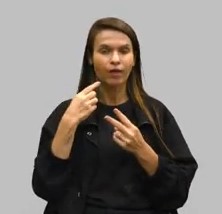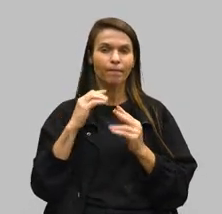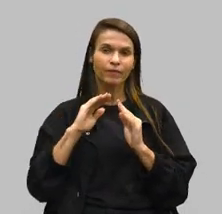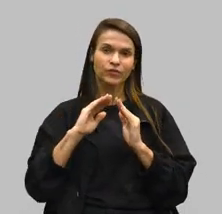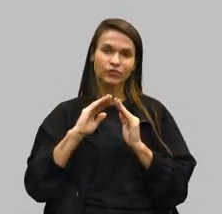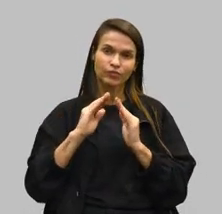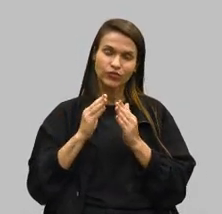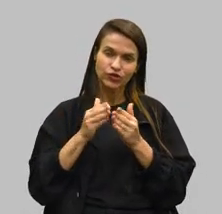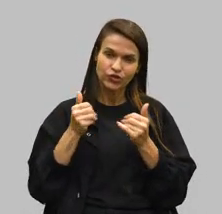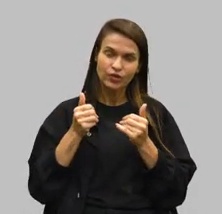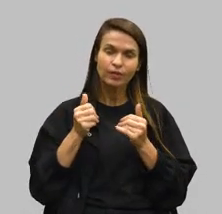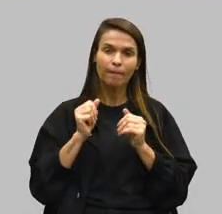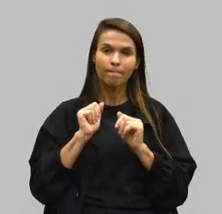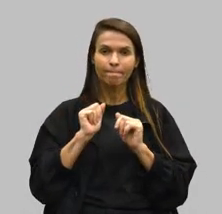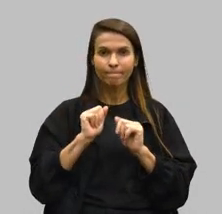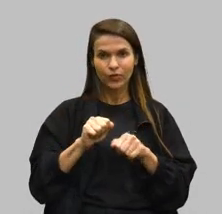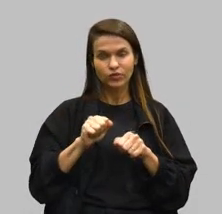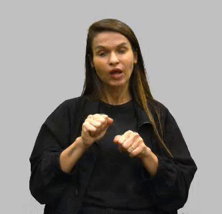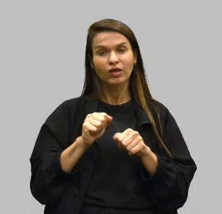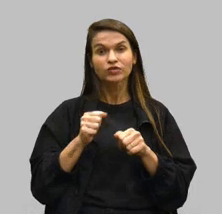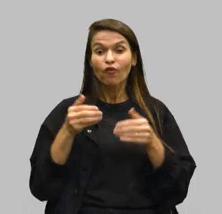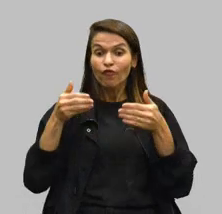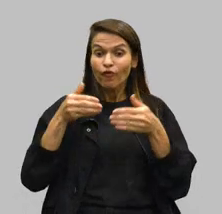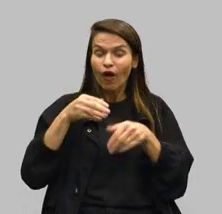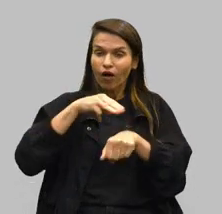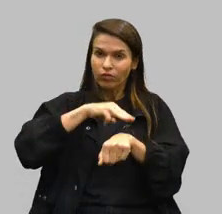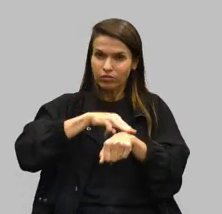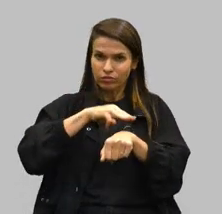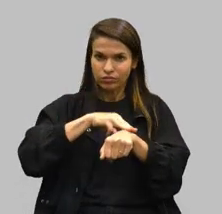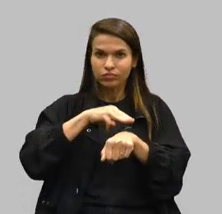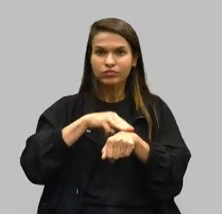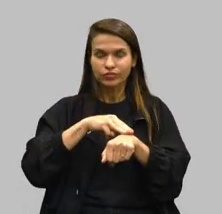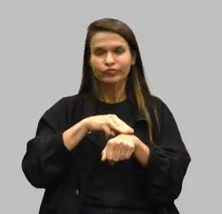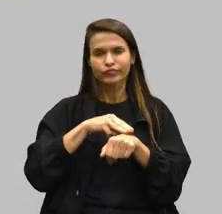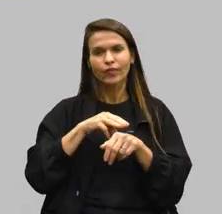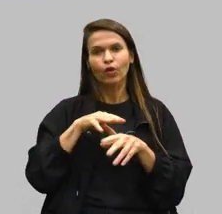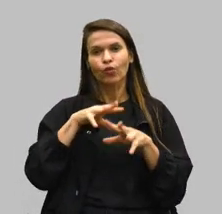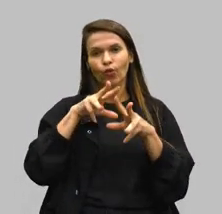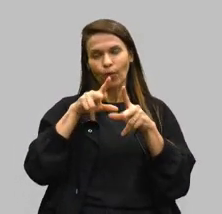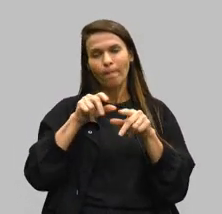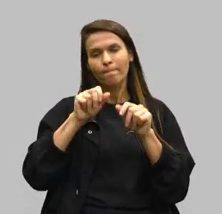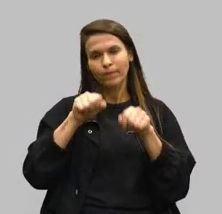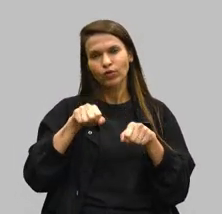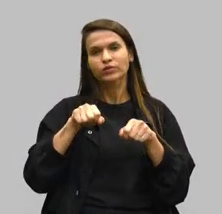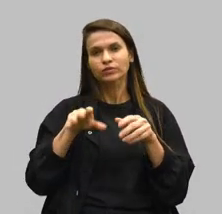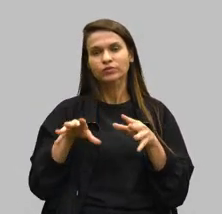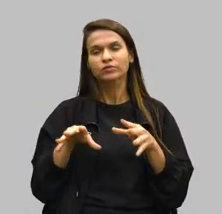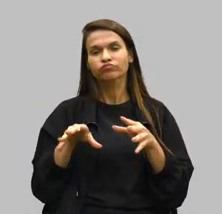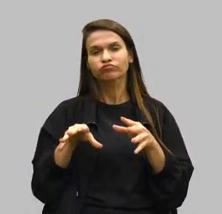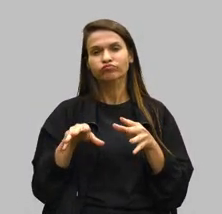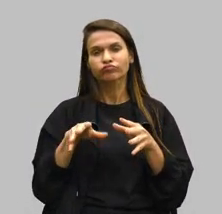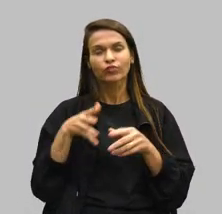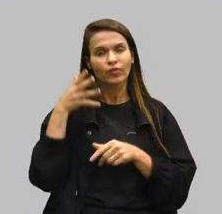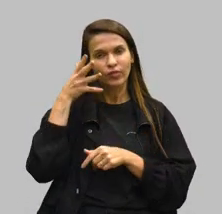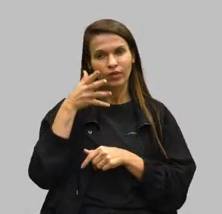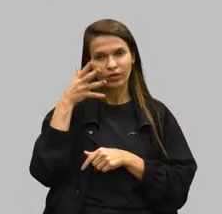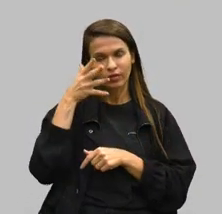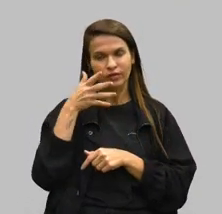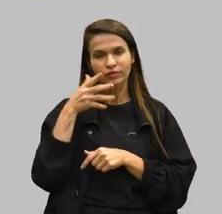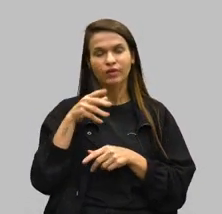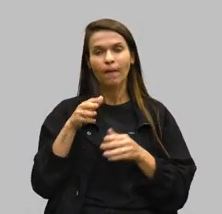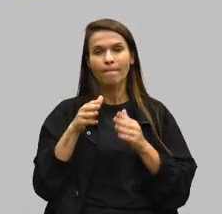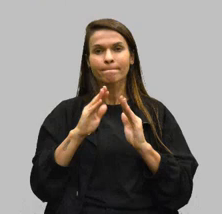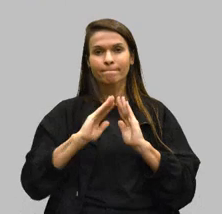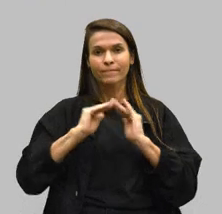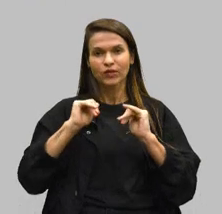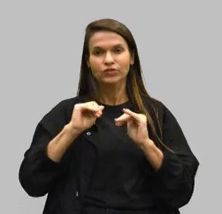pudesse eh se atar oo tempo há tempo suficiente para que todos possam indagar mas para registrar aqui a solicitação da